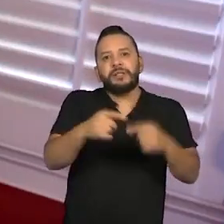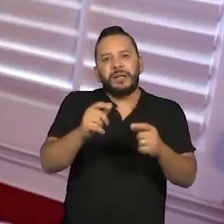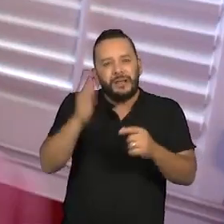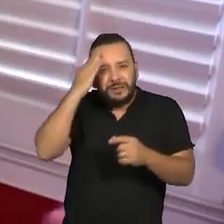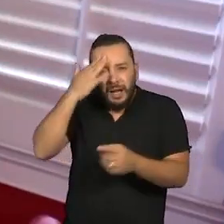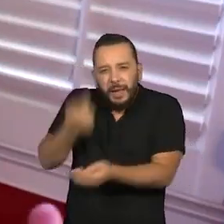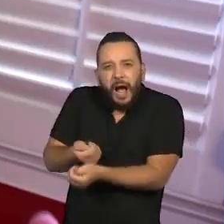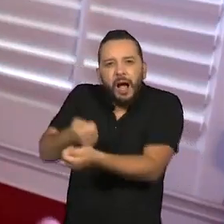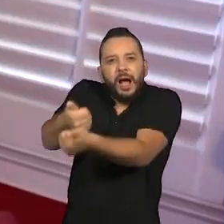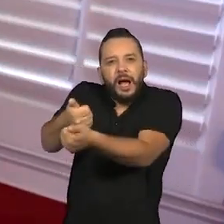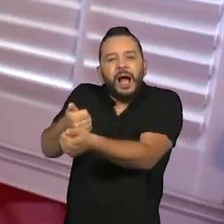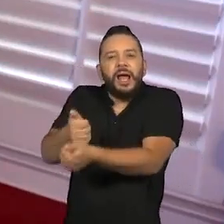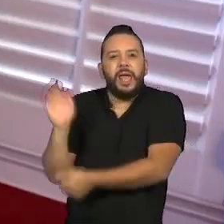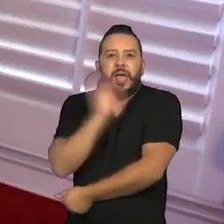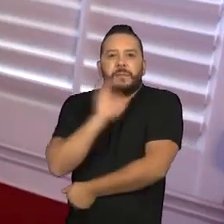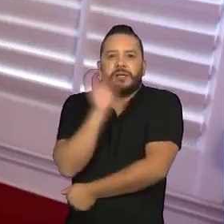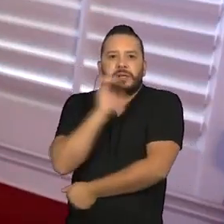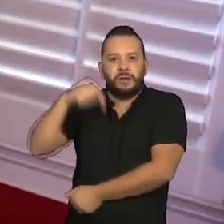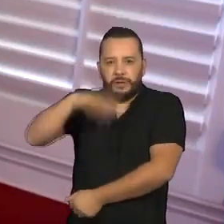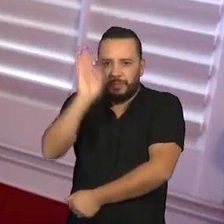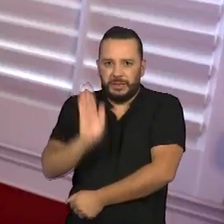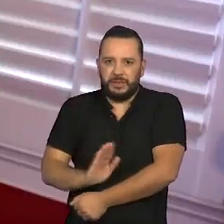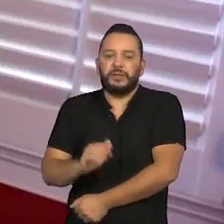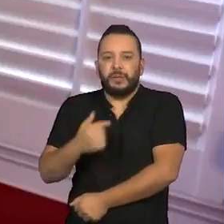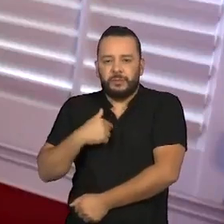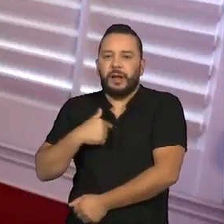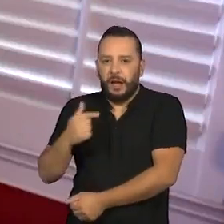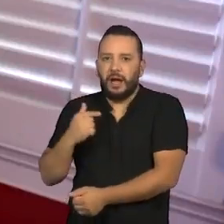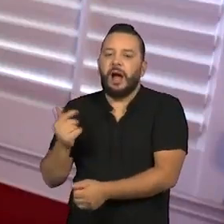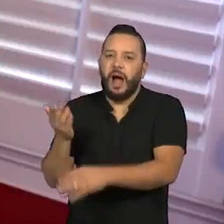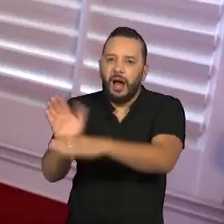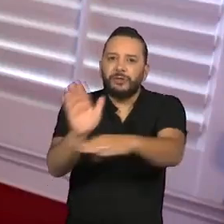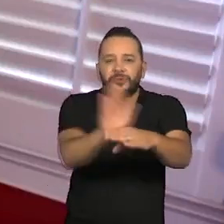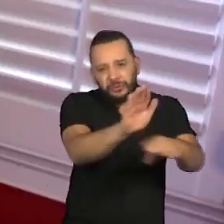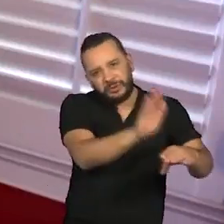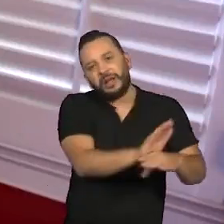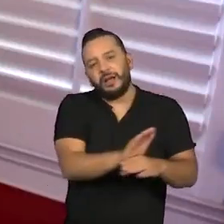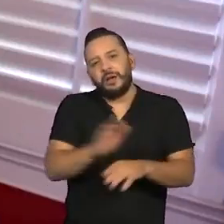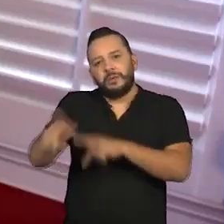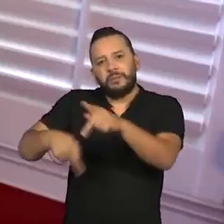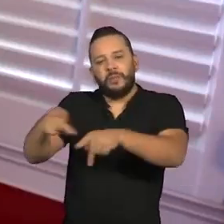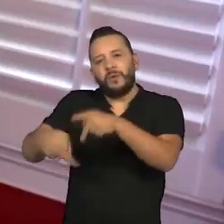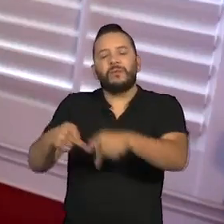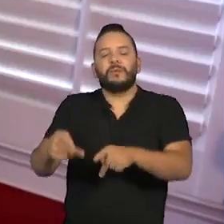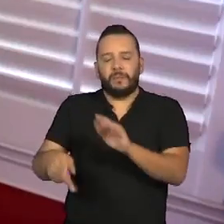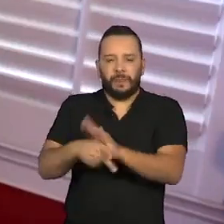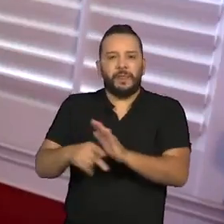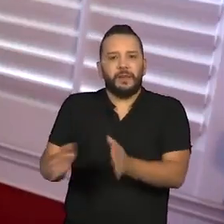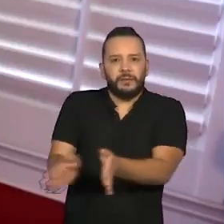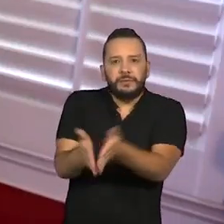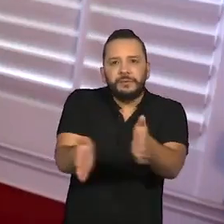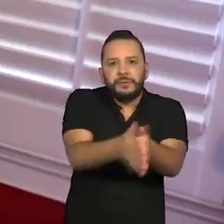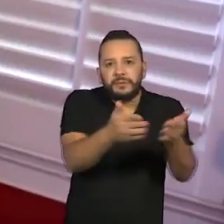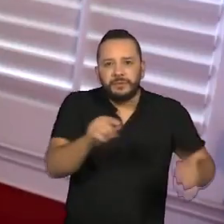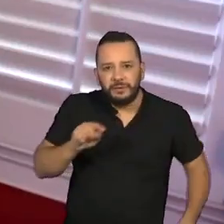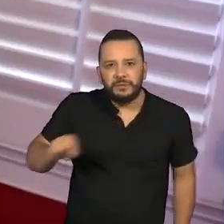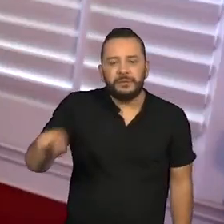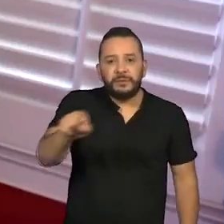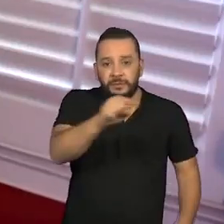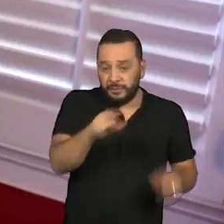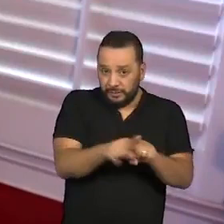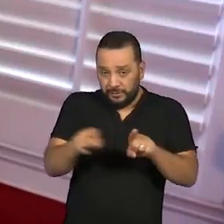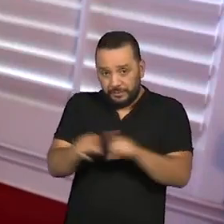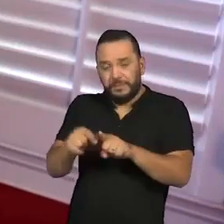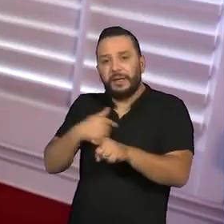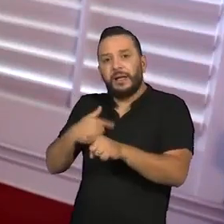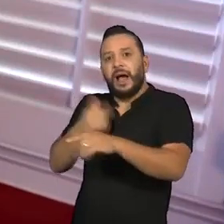Brasil. Então, tem as medidas aí para sustentar a população mais vulnerável, tem as medidas para sustentar as empresas,